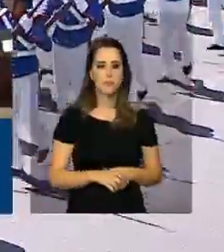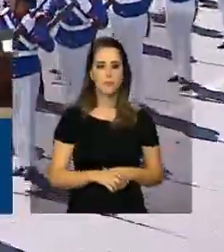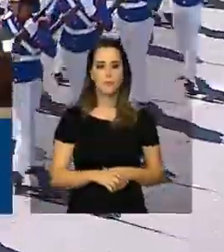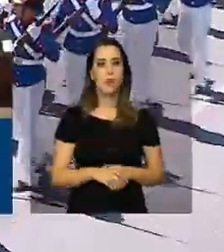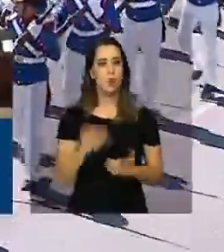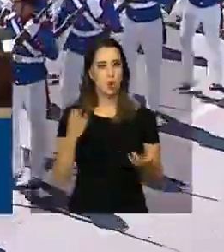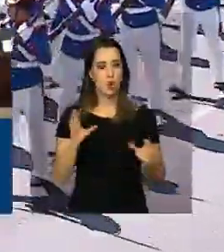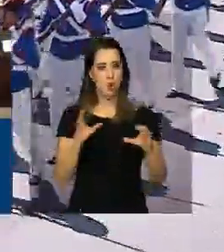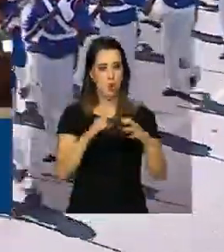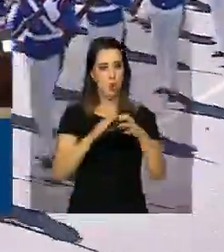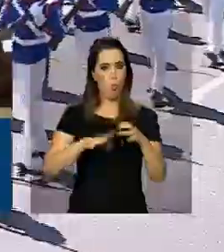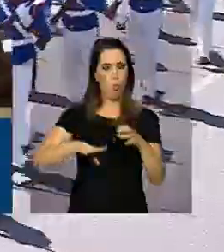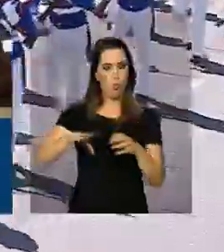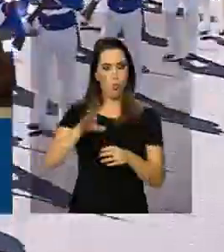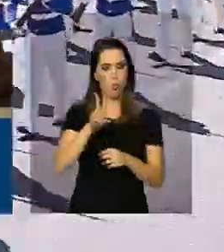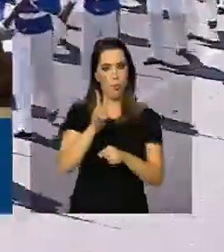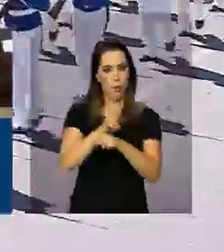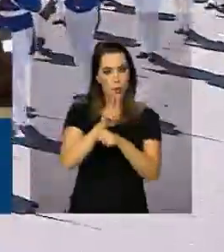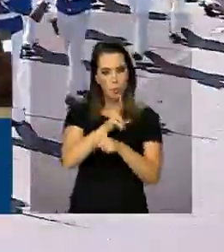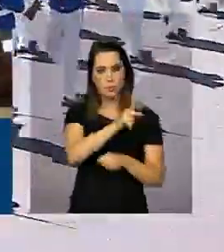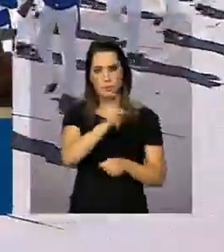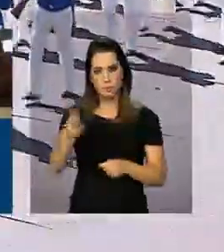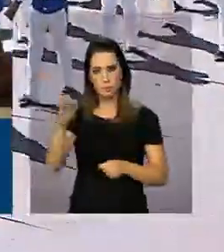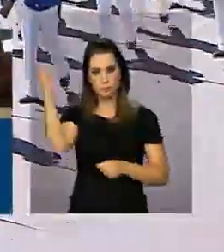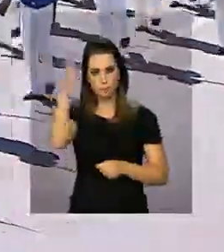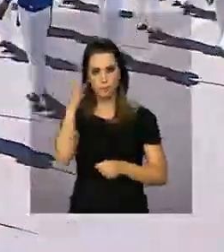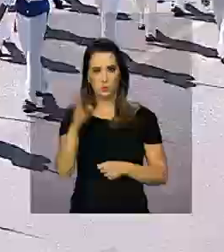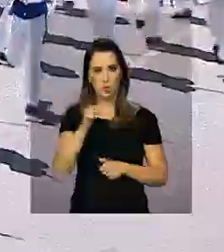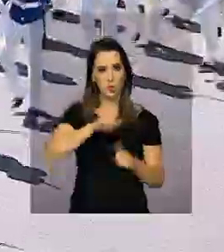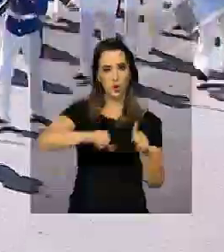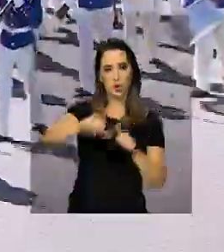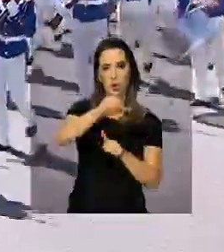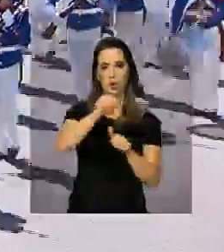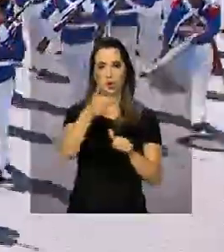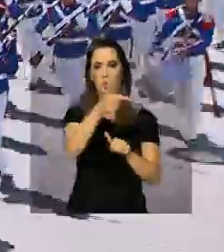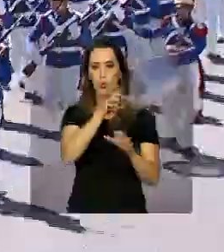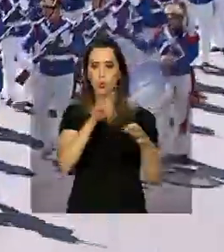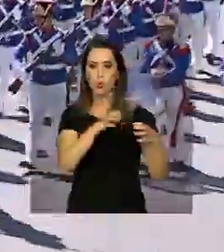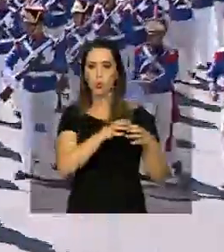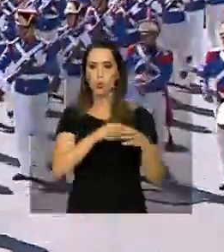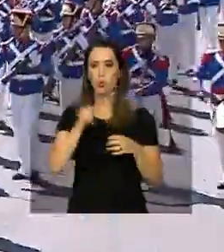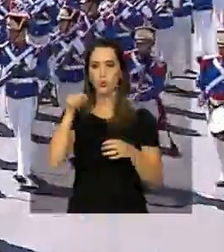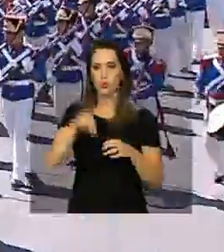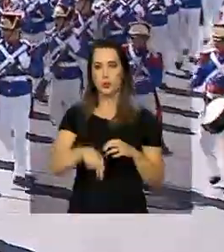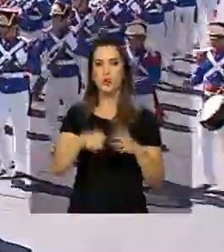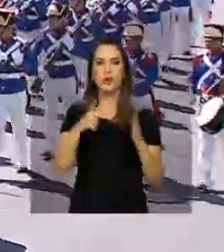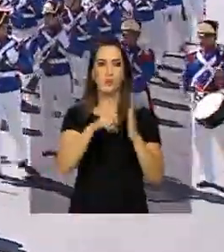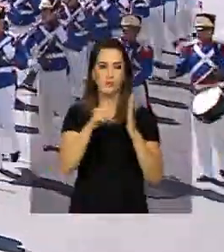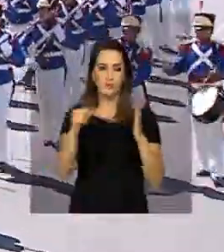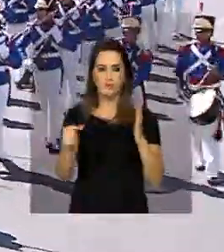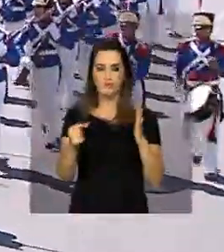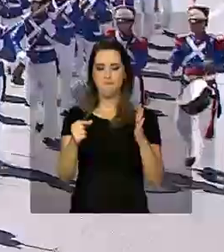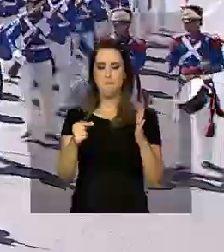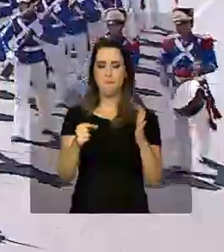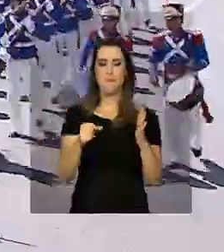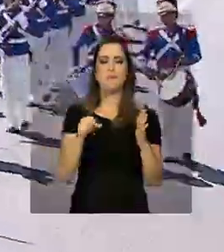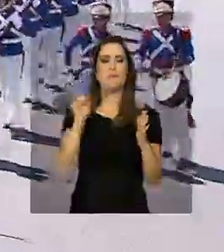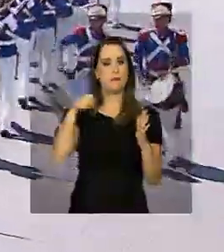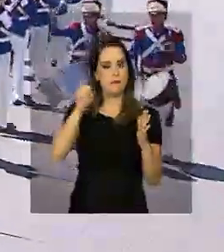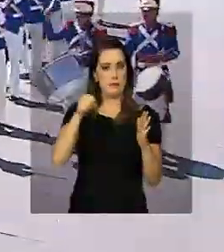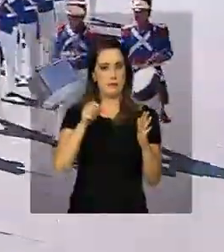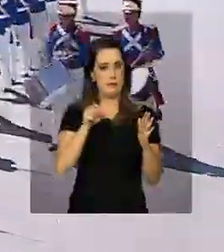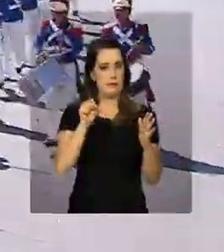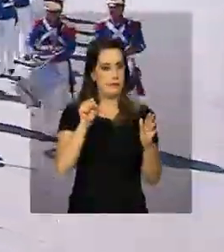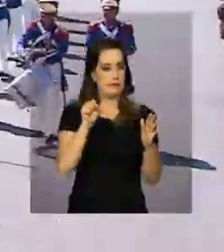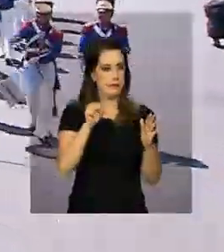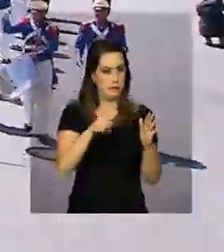O batalhão da Guarda Presidencial se reveza com outro grupamento aqui na Guarda Presidencial também. É, aqui da